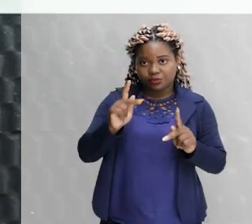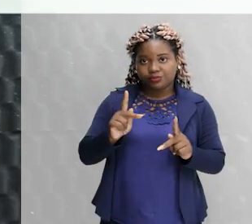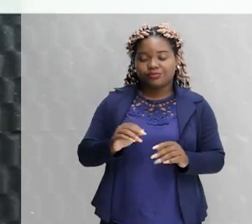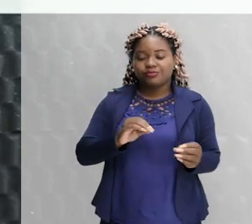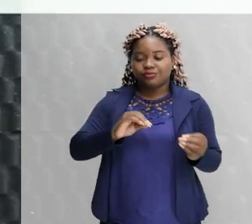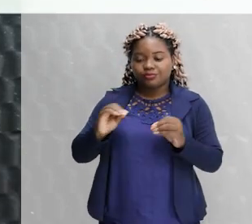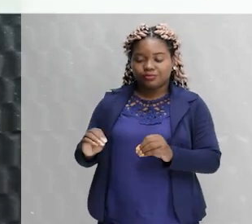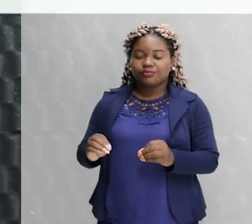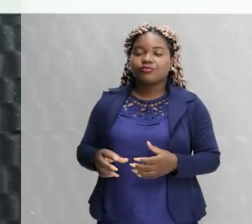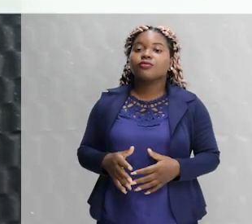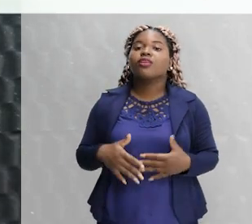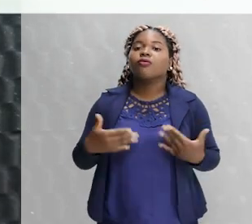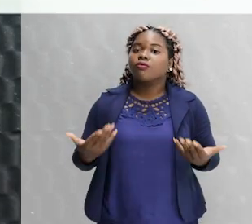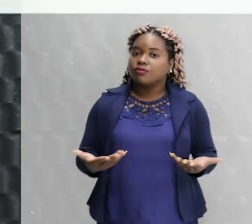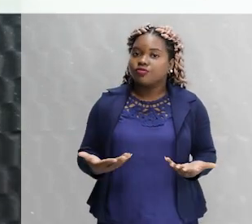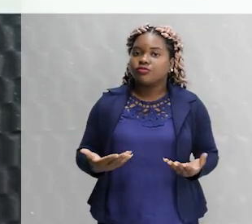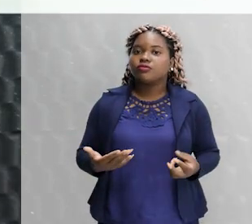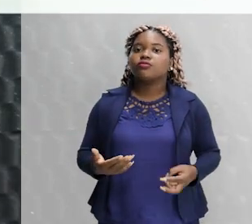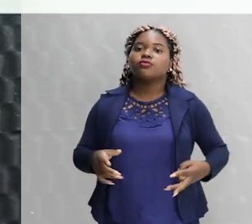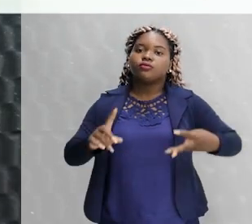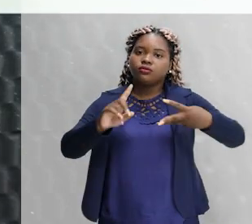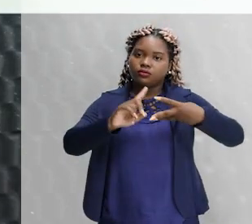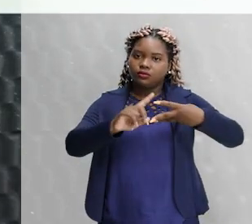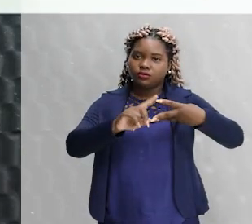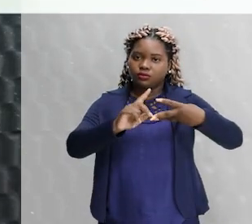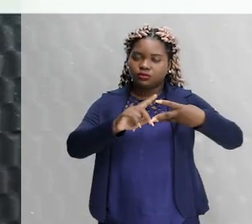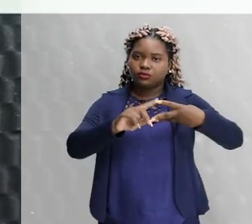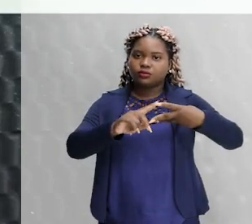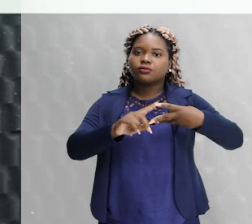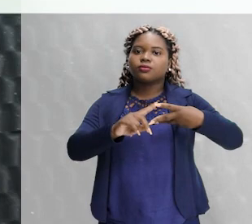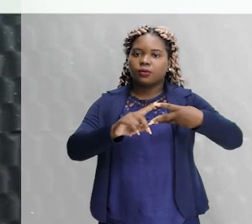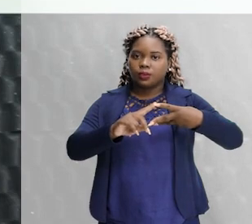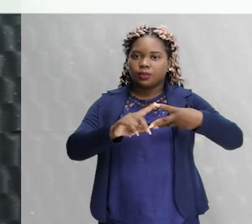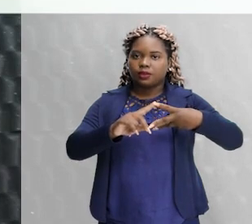idades? Bom, eu tenho aqui...